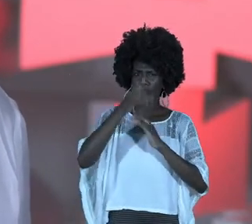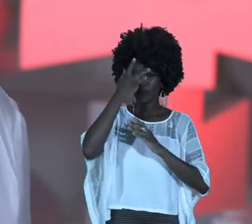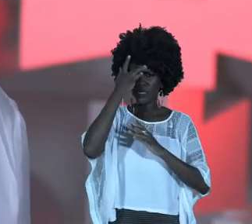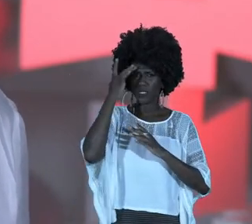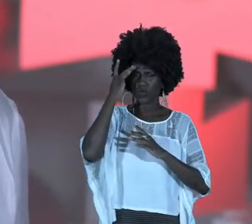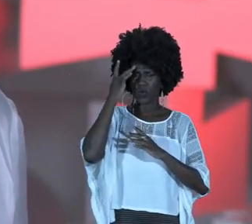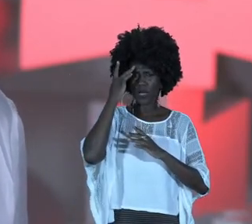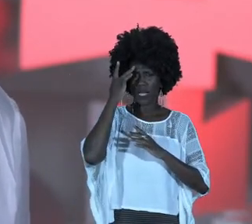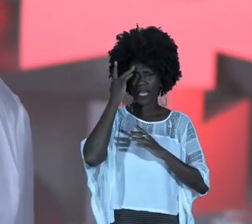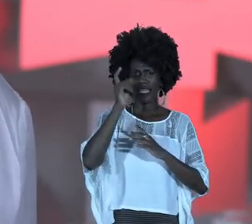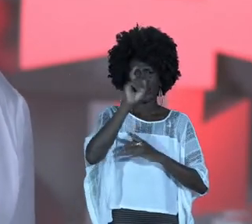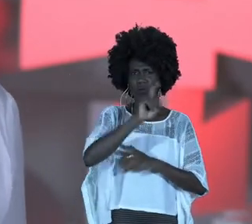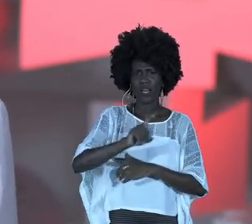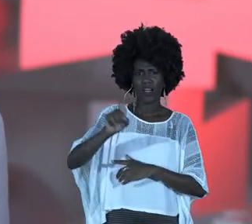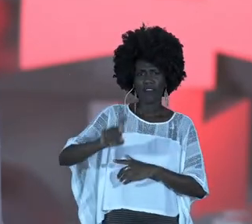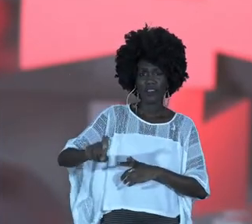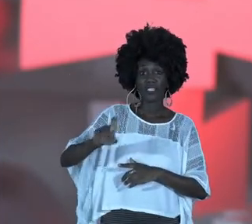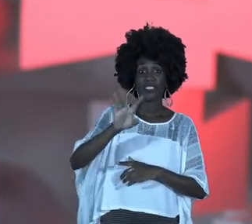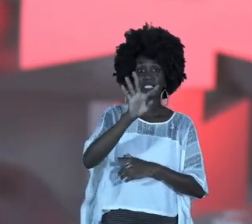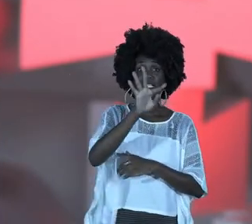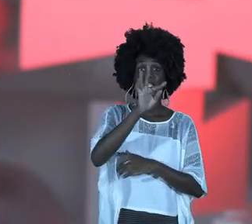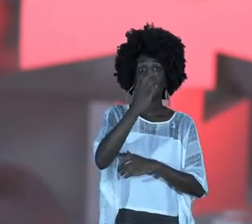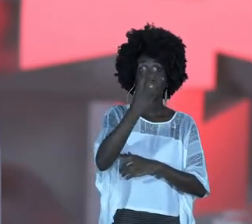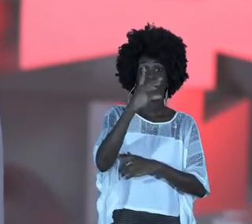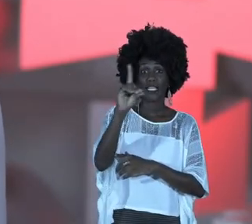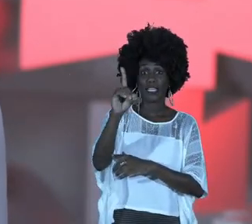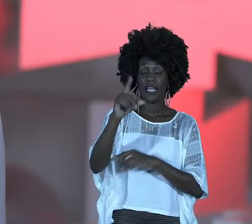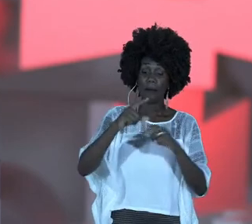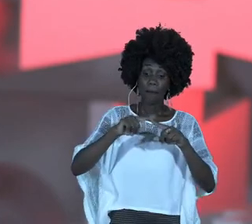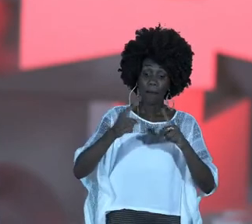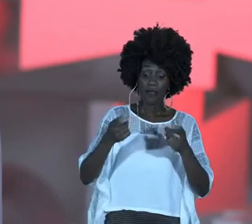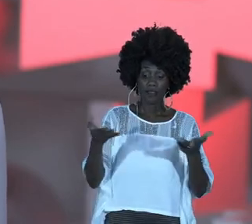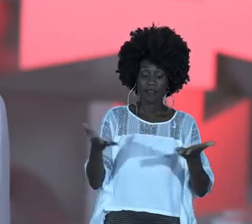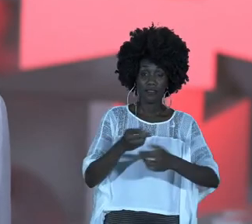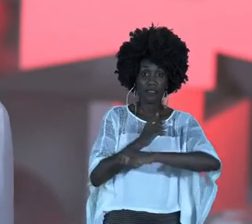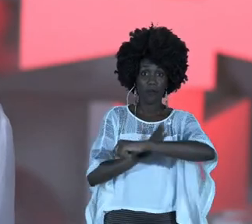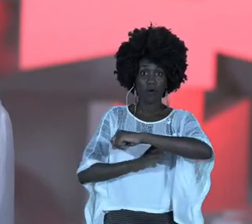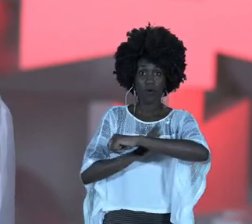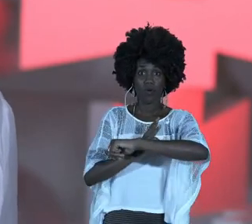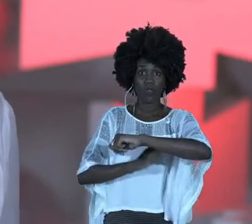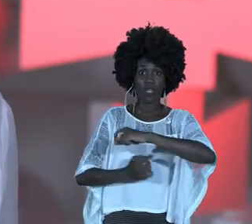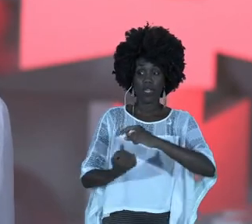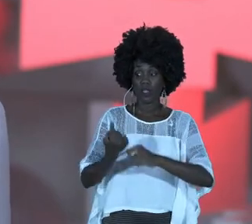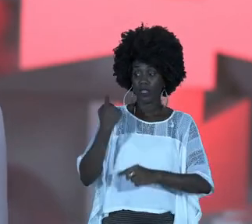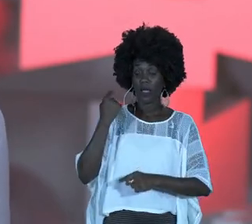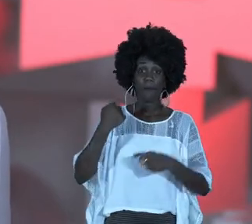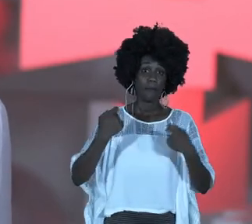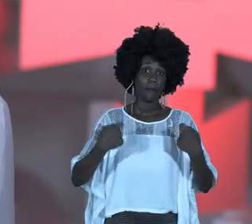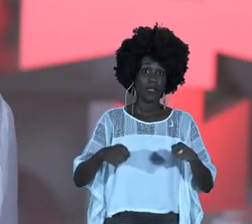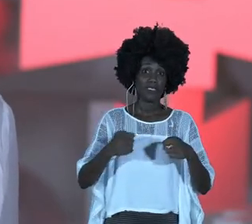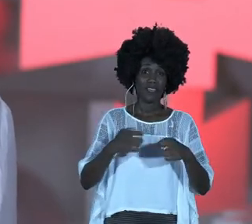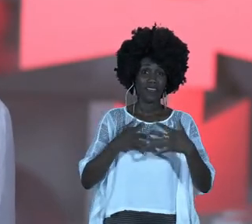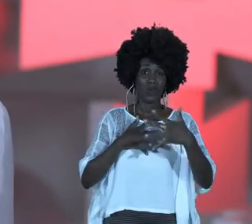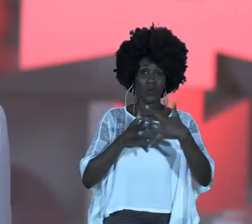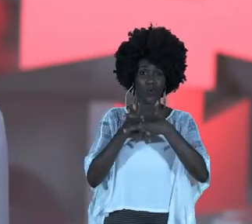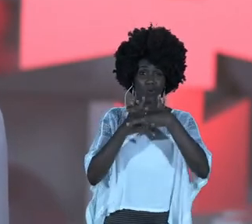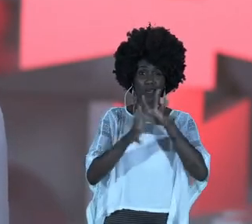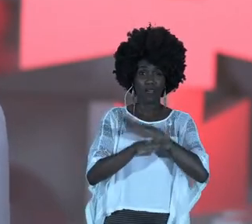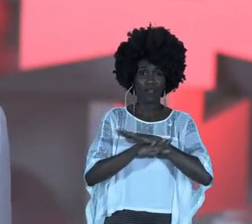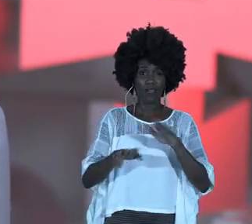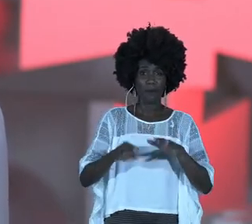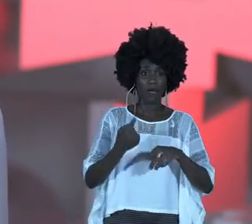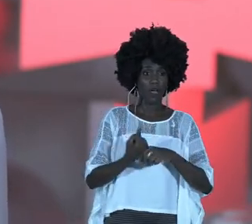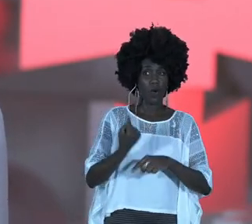grafite 3D, maravilhoso. Mas durante a arte moderna, como os artistas modernos precisavam romper com a